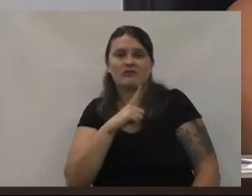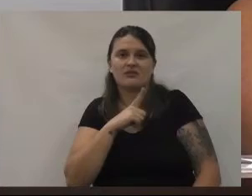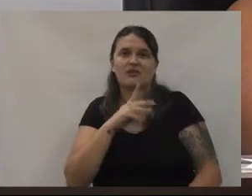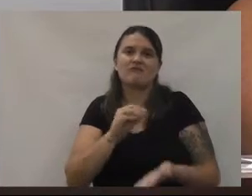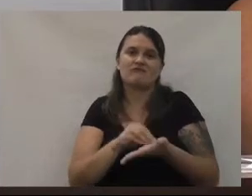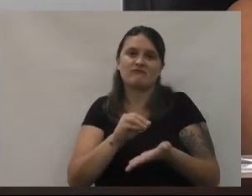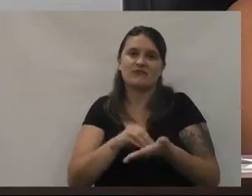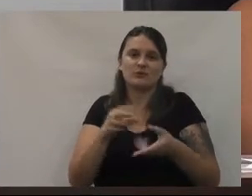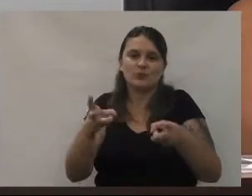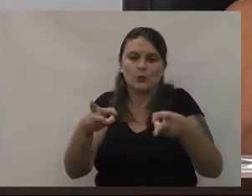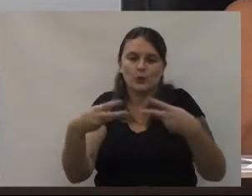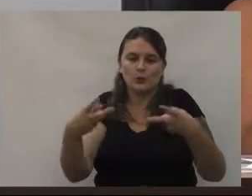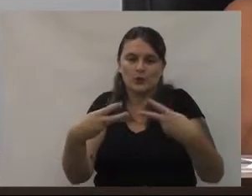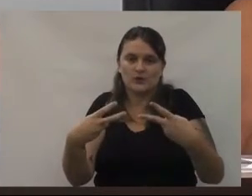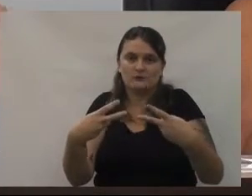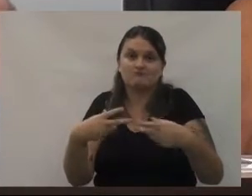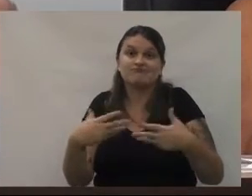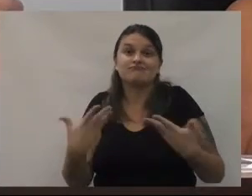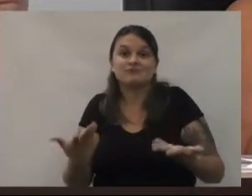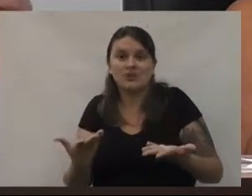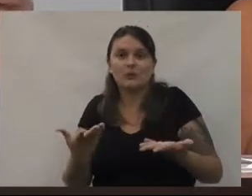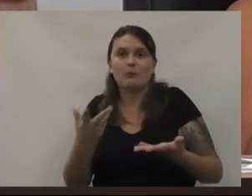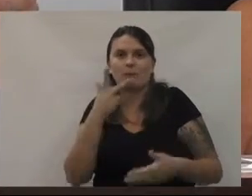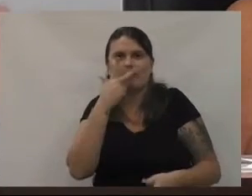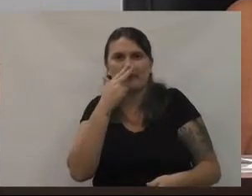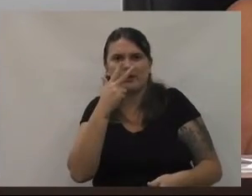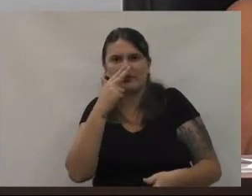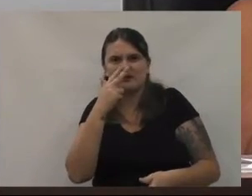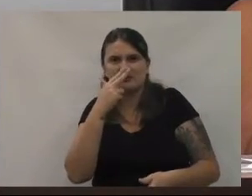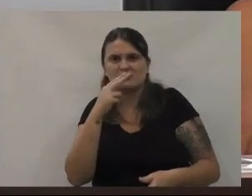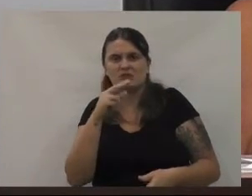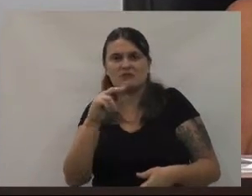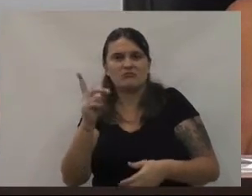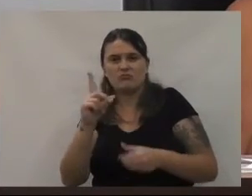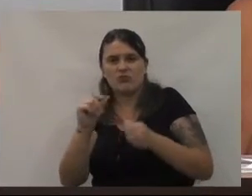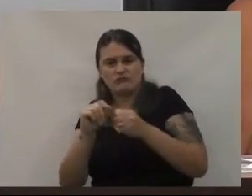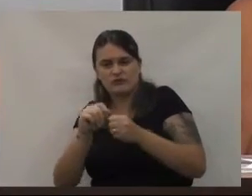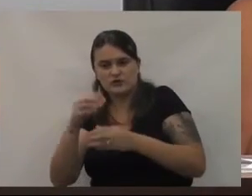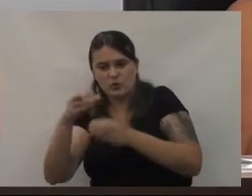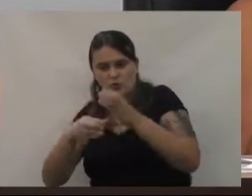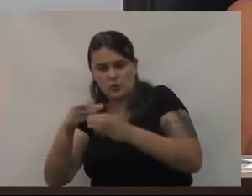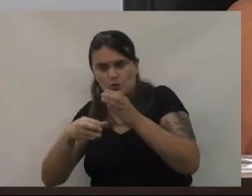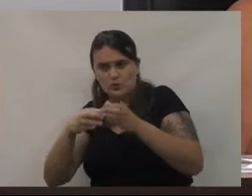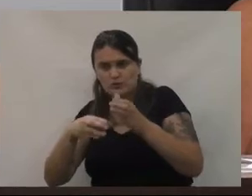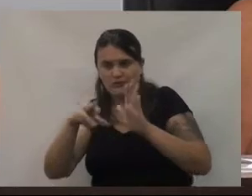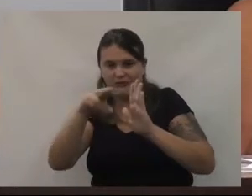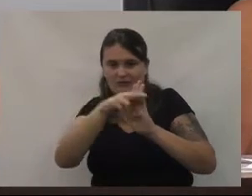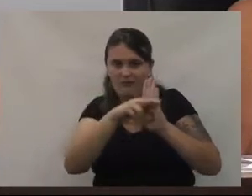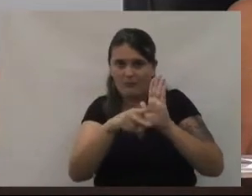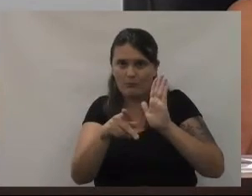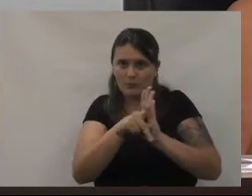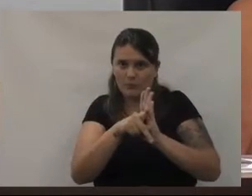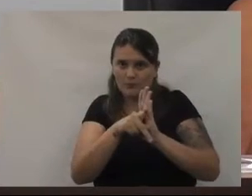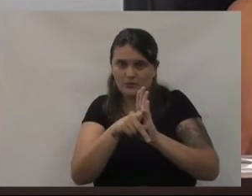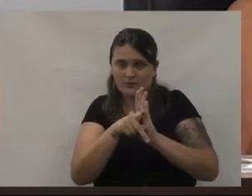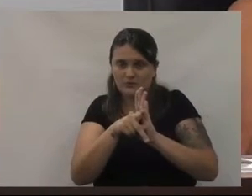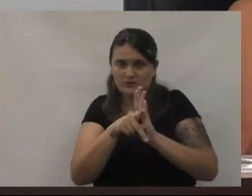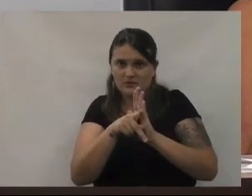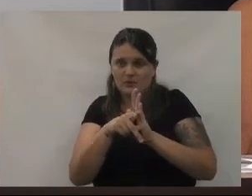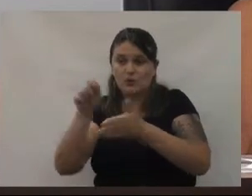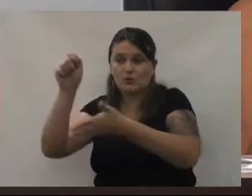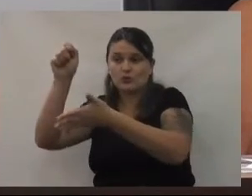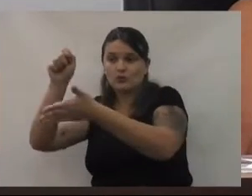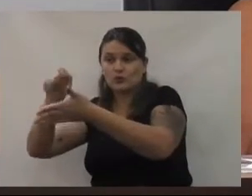falta de arrecadação. Ou seja, deixou de se concursar no nosso regime e se